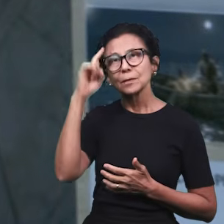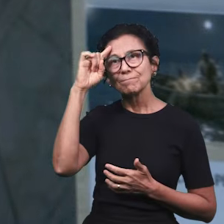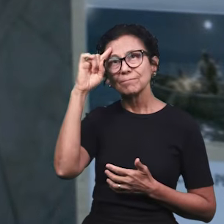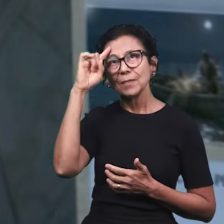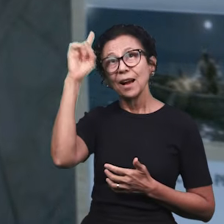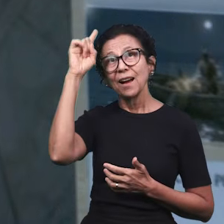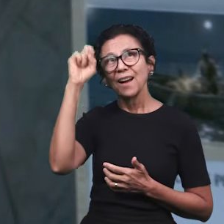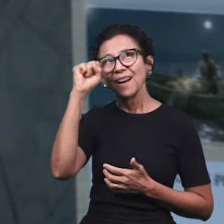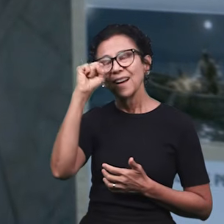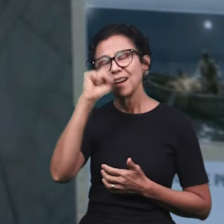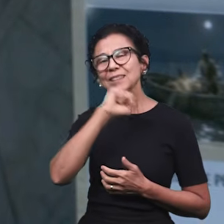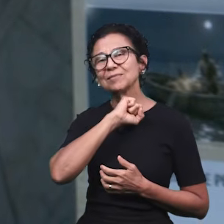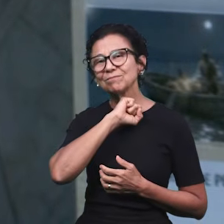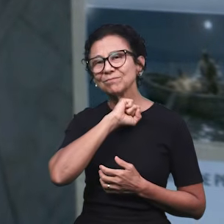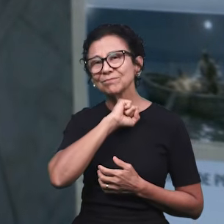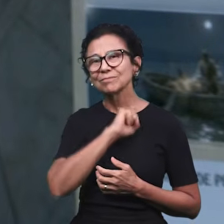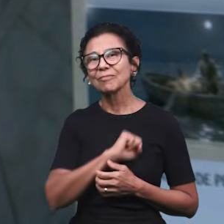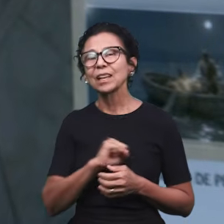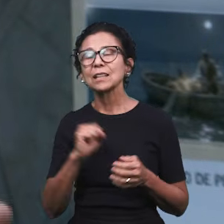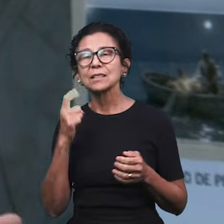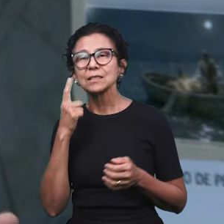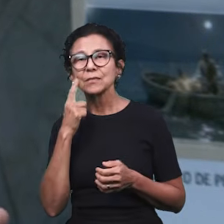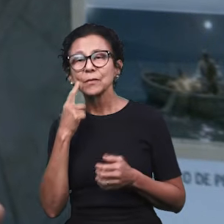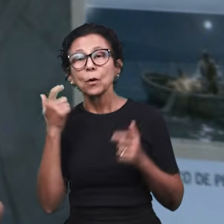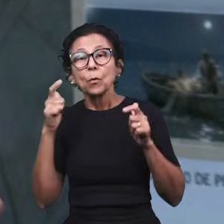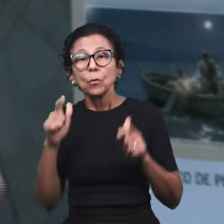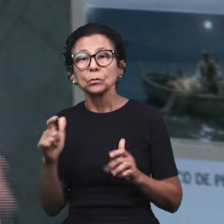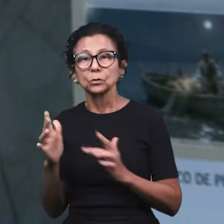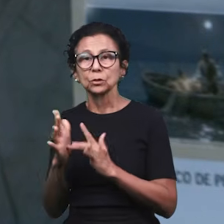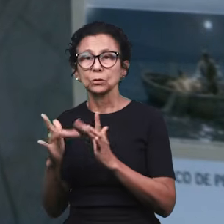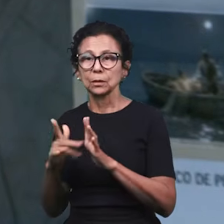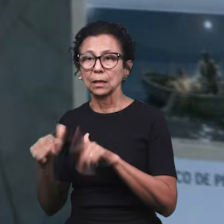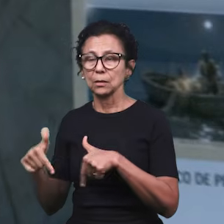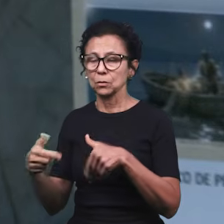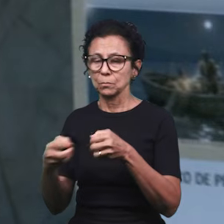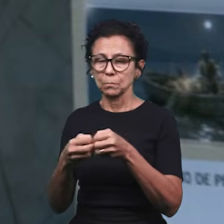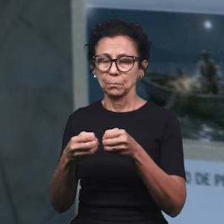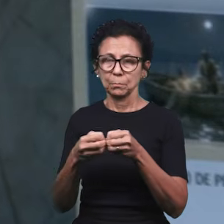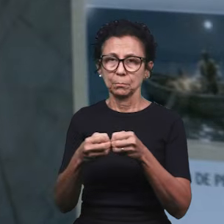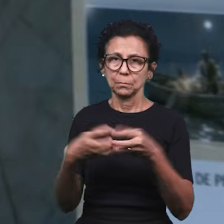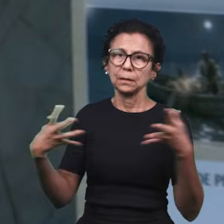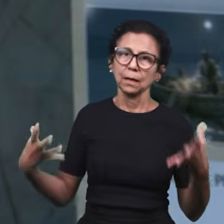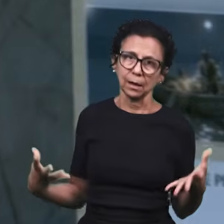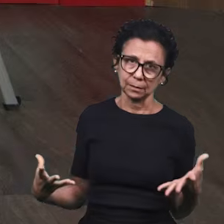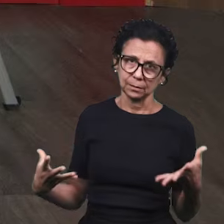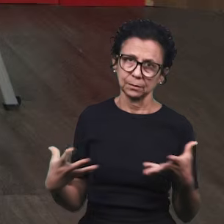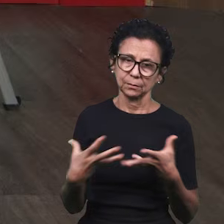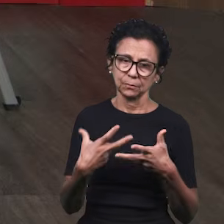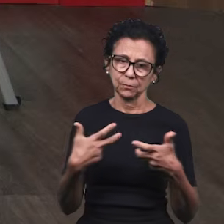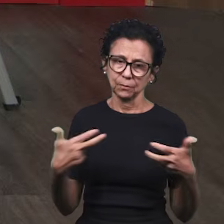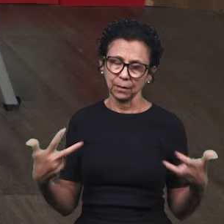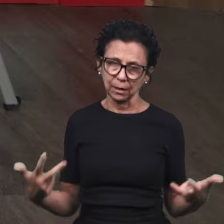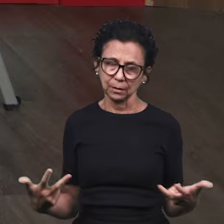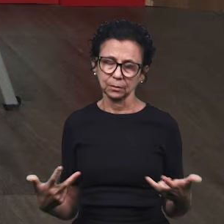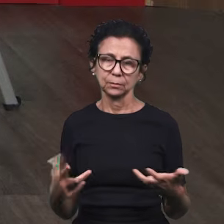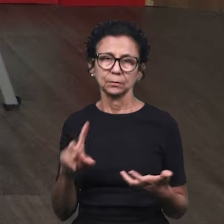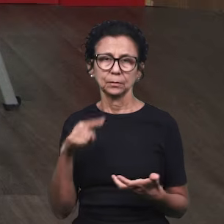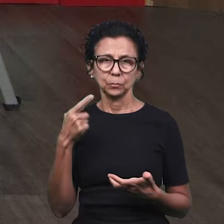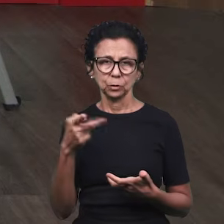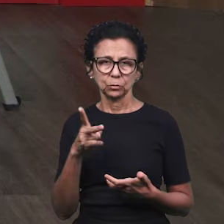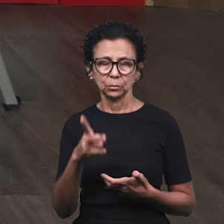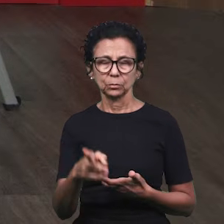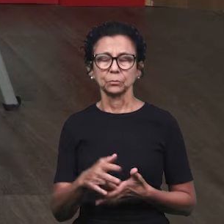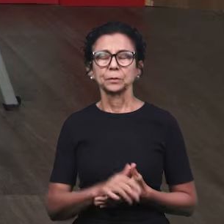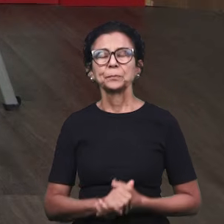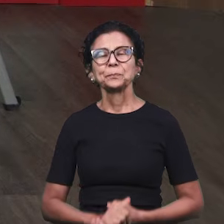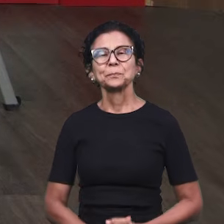de fundo onde o Senhor Jesus operou muitos milagres. Tem outros comentários, mas ao longo do episódio nós vamos falando aqui.